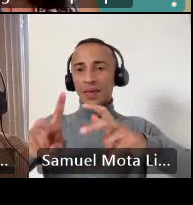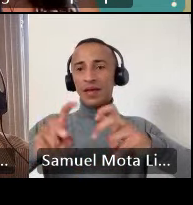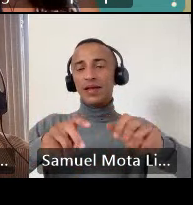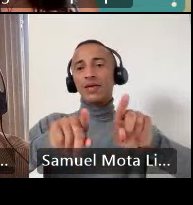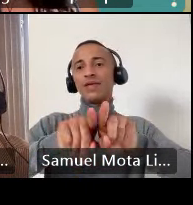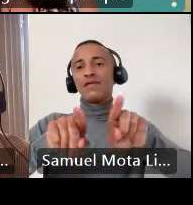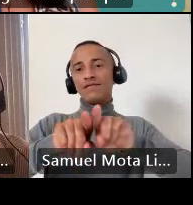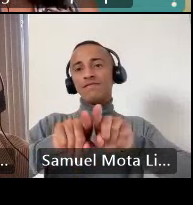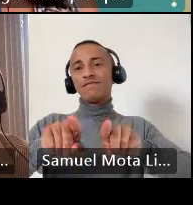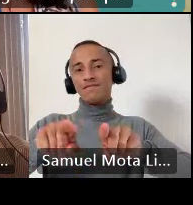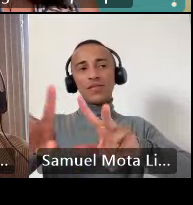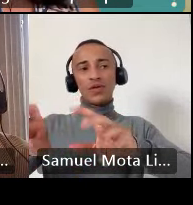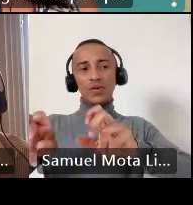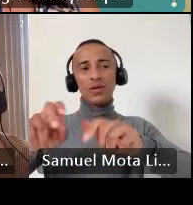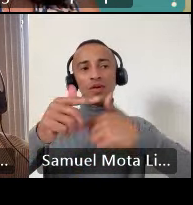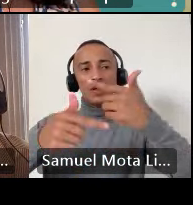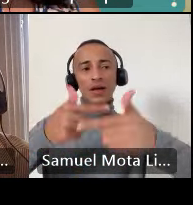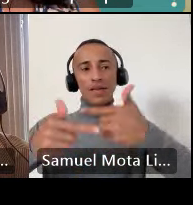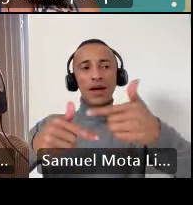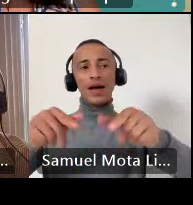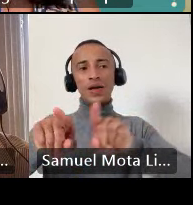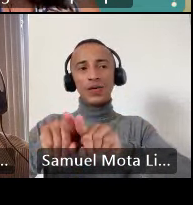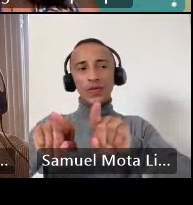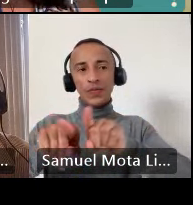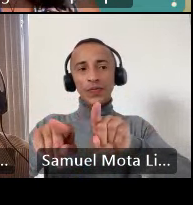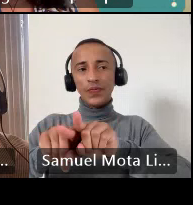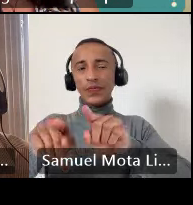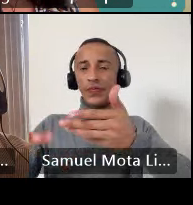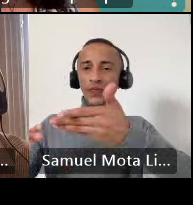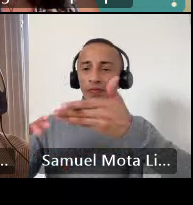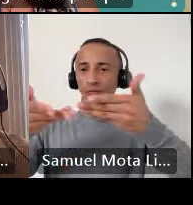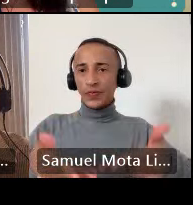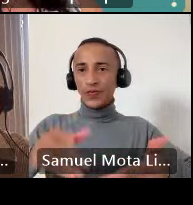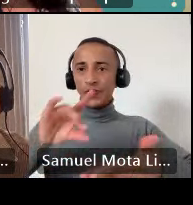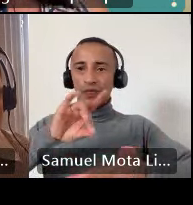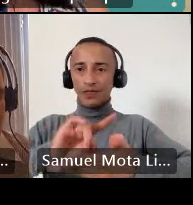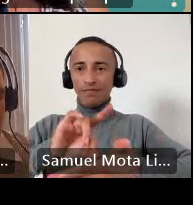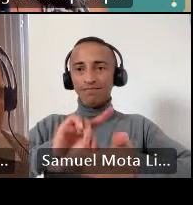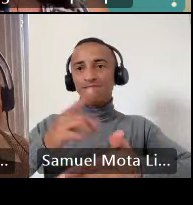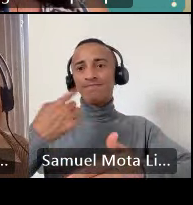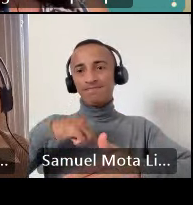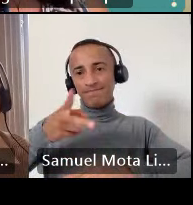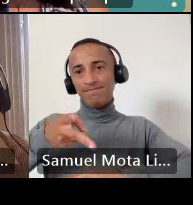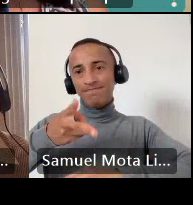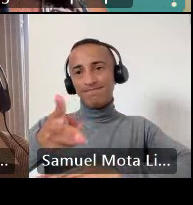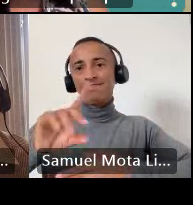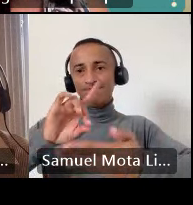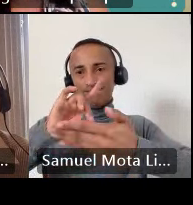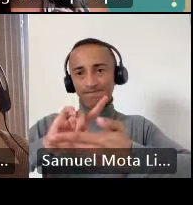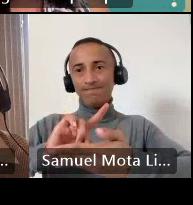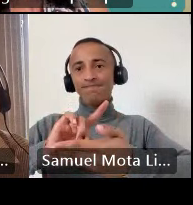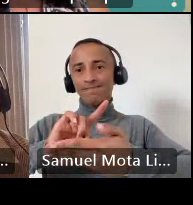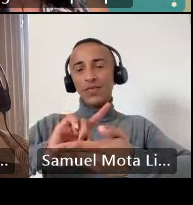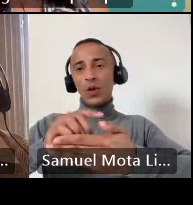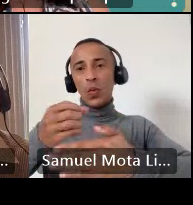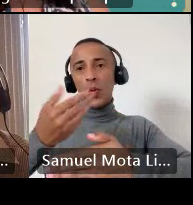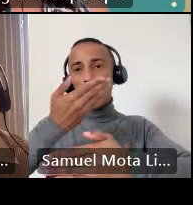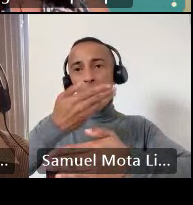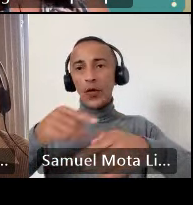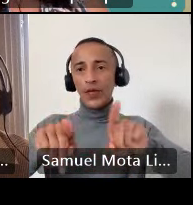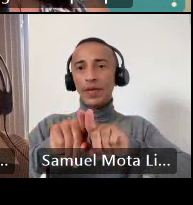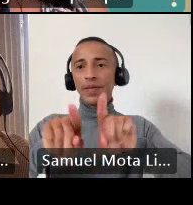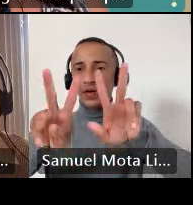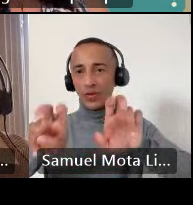também do controle né considerando a a realidade que a gente tem aqui eh bom E aí a questão de a